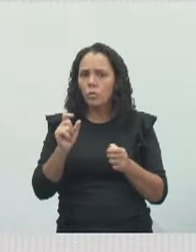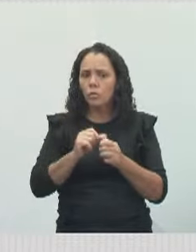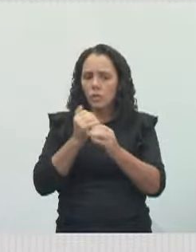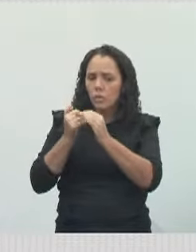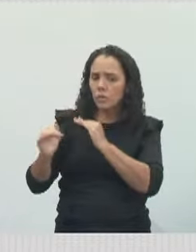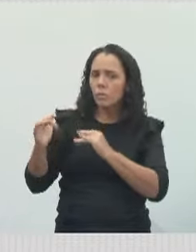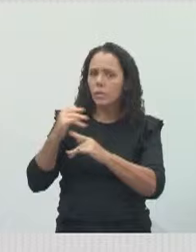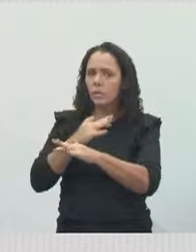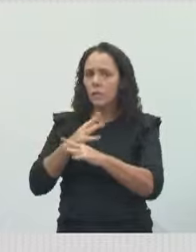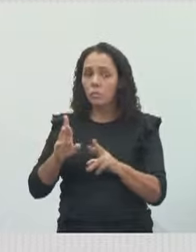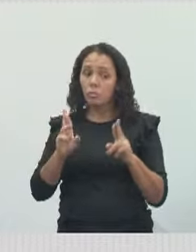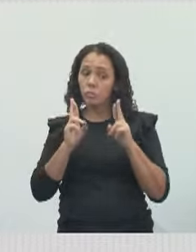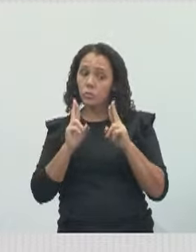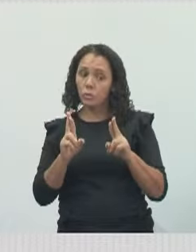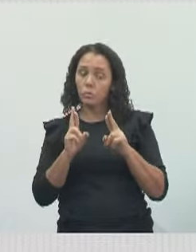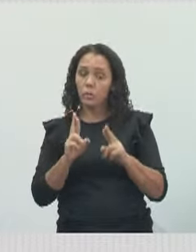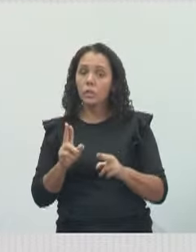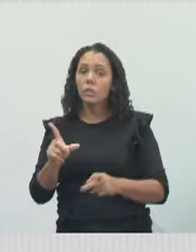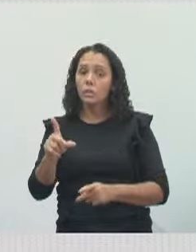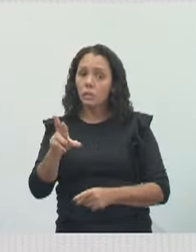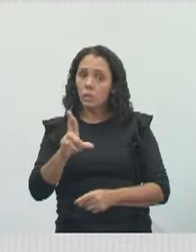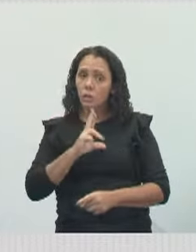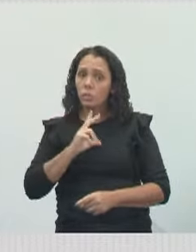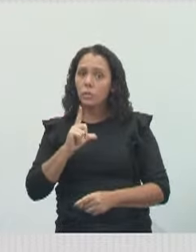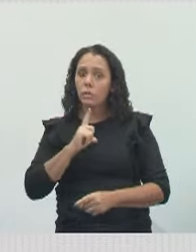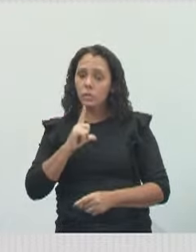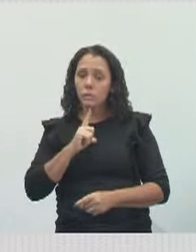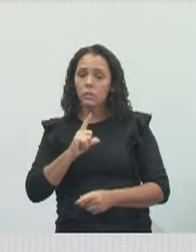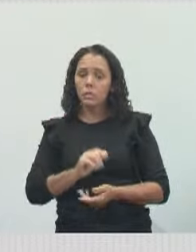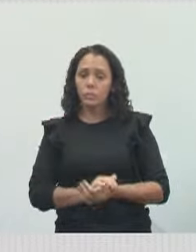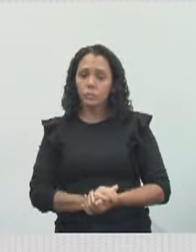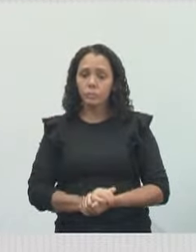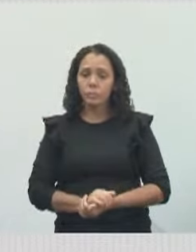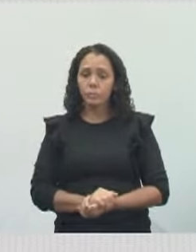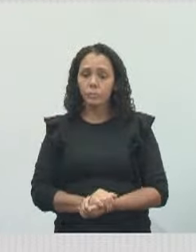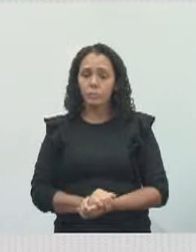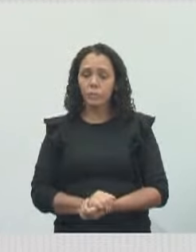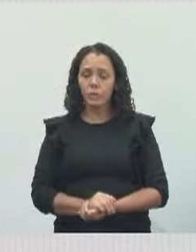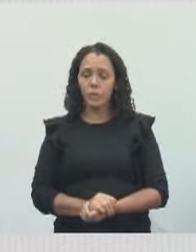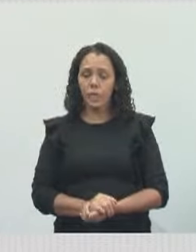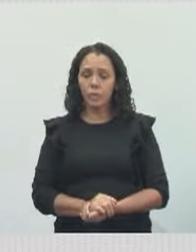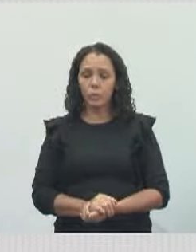urbana. Esperamos que dessa vez a gente possa ser atendido.